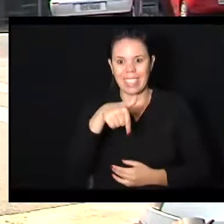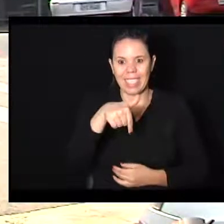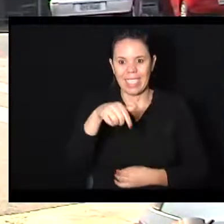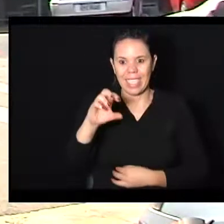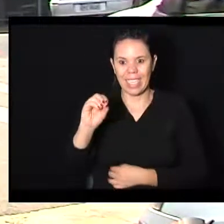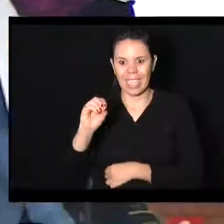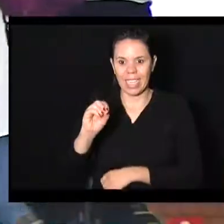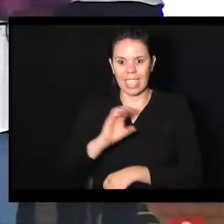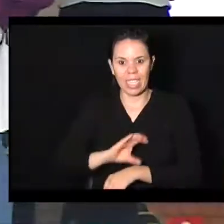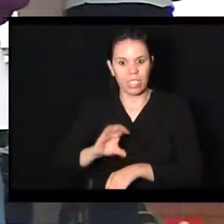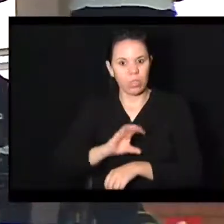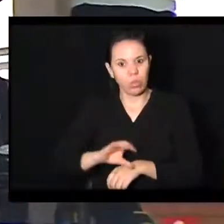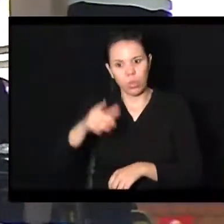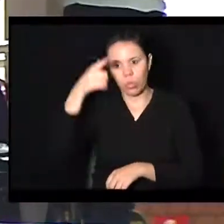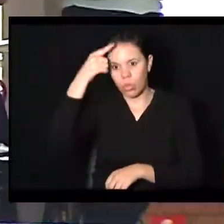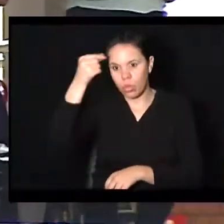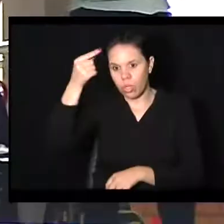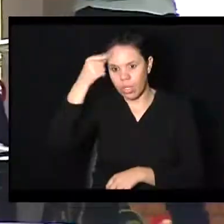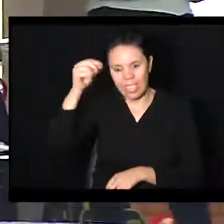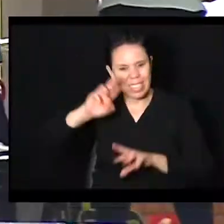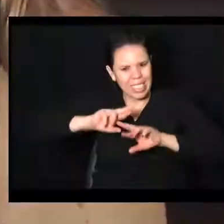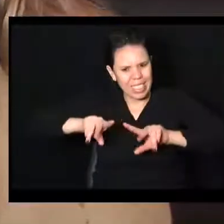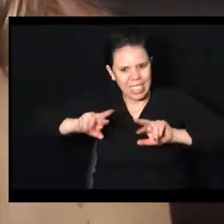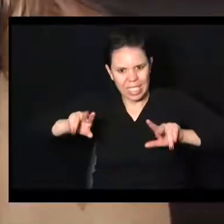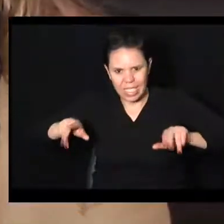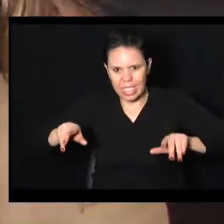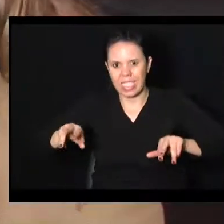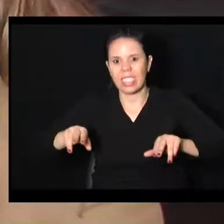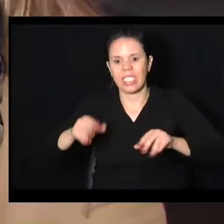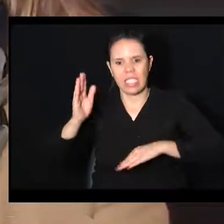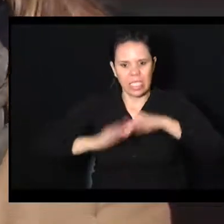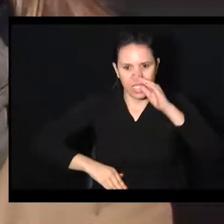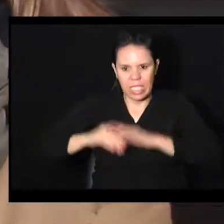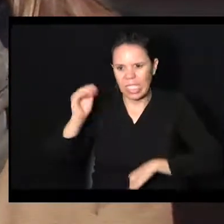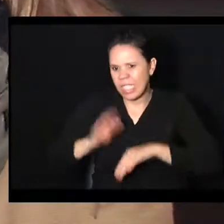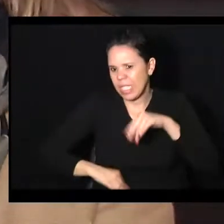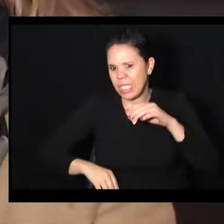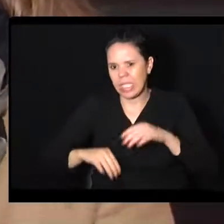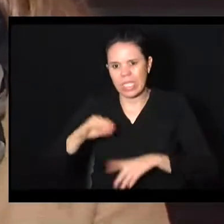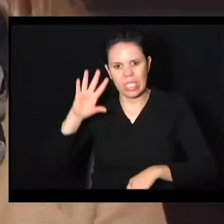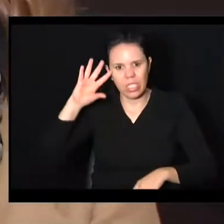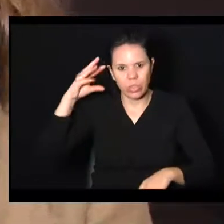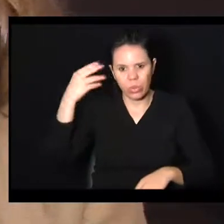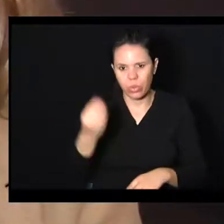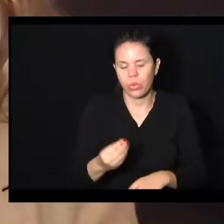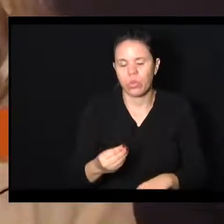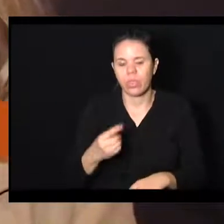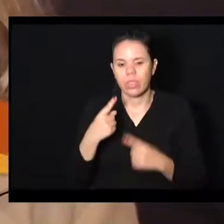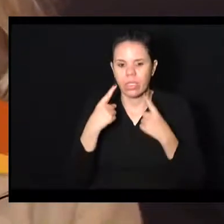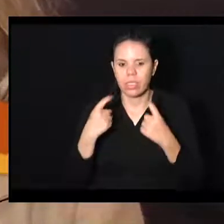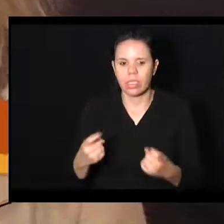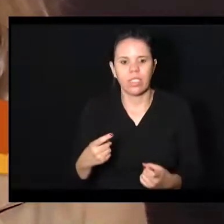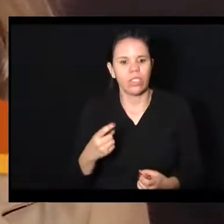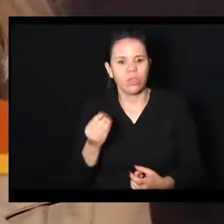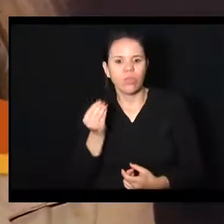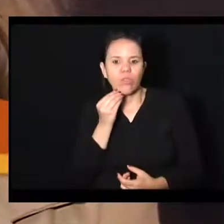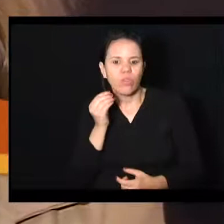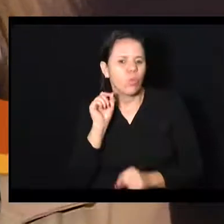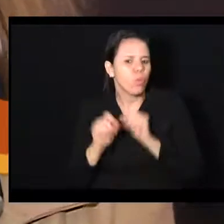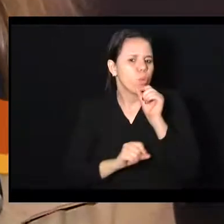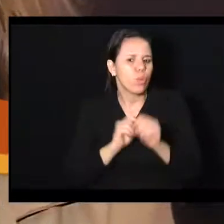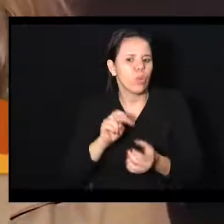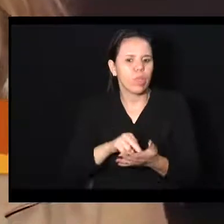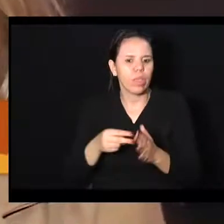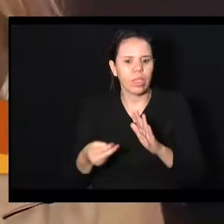de graduação em várias áreas de conhecimento. É muito interessante, né, que eles tenham a oportunidade de conhecer o que é a